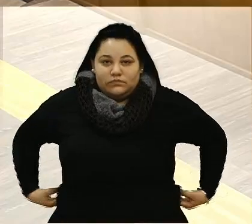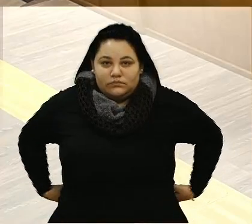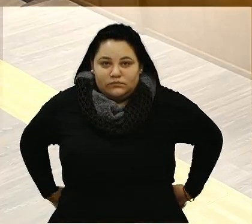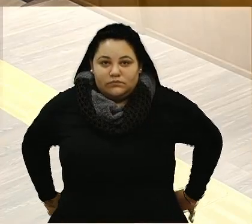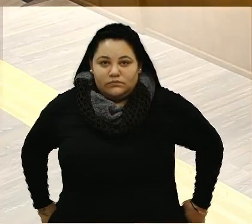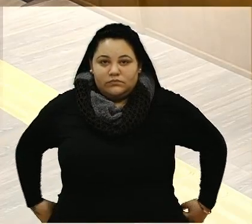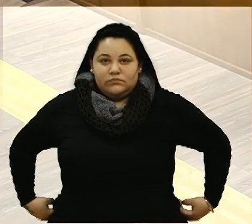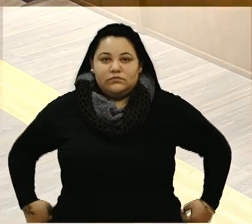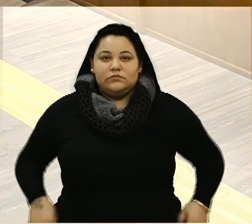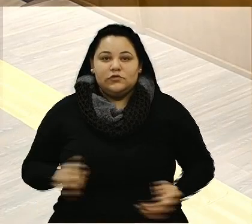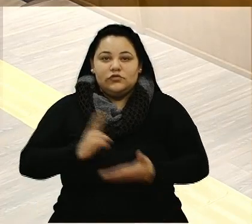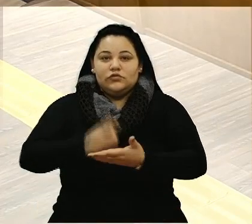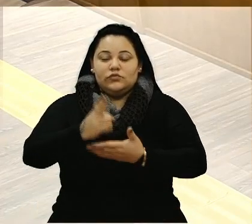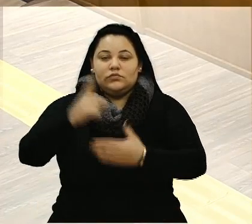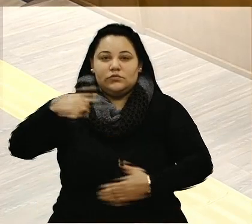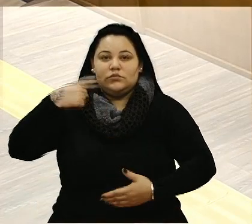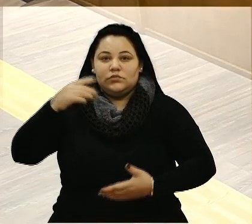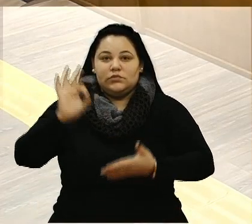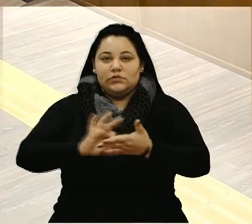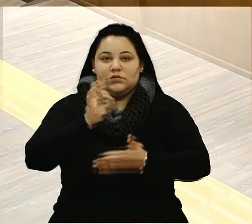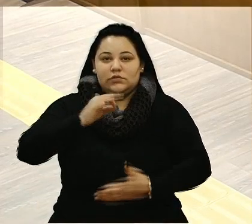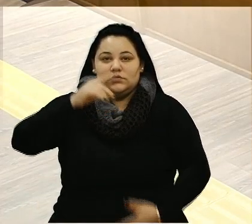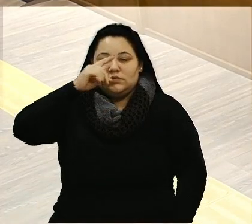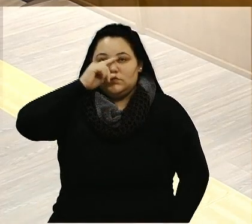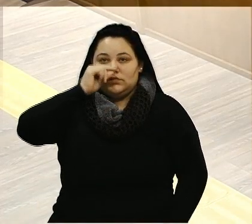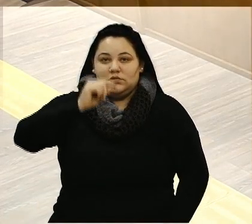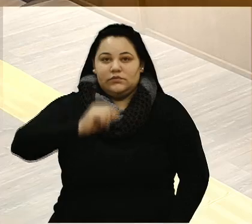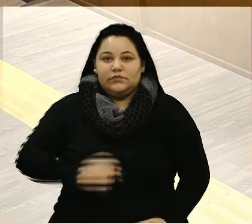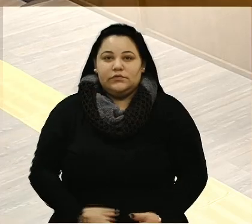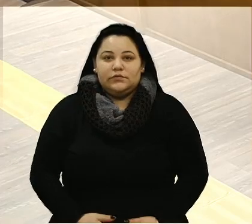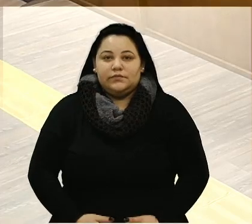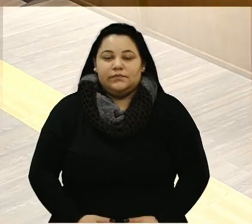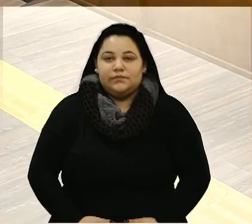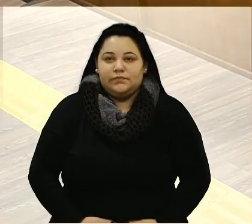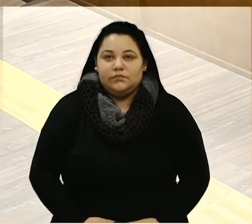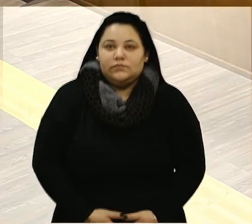prosseguimento, o próximo inscrito, o vereador Sandro Fantinel.